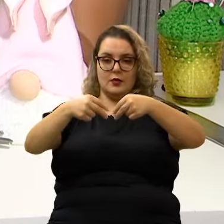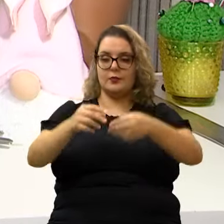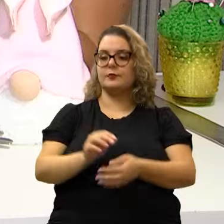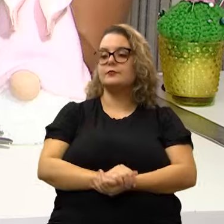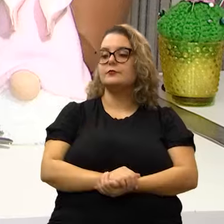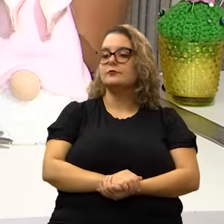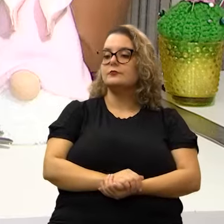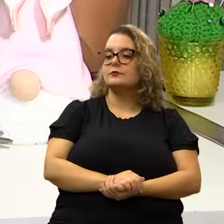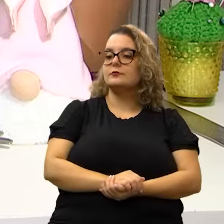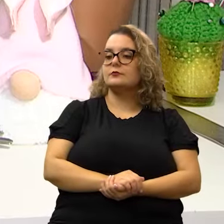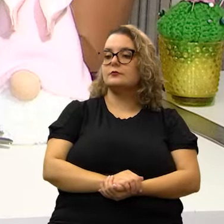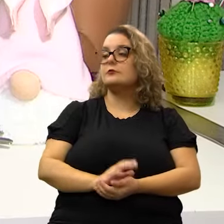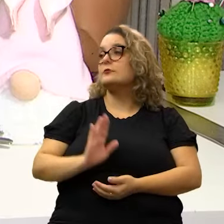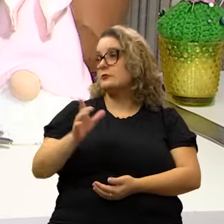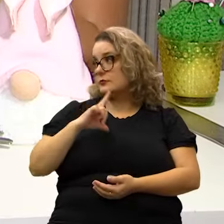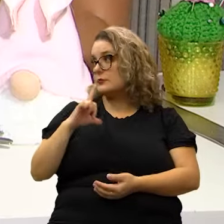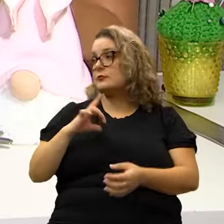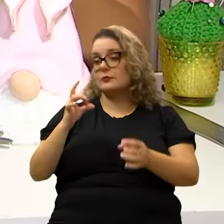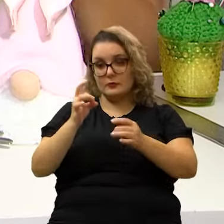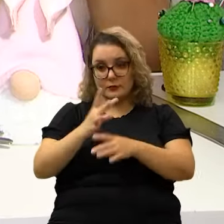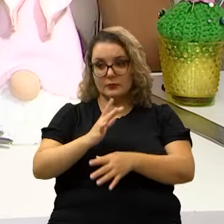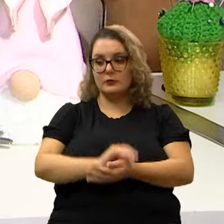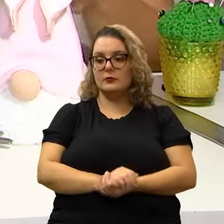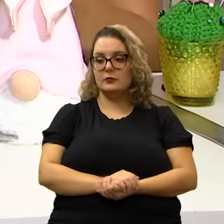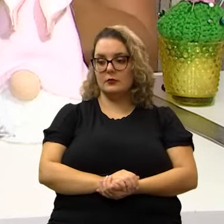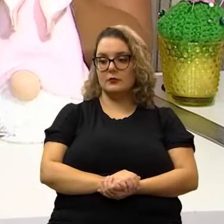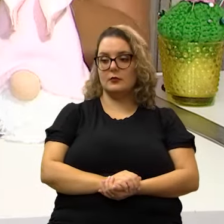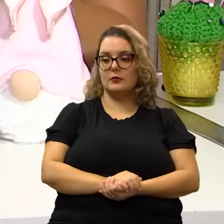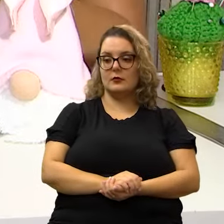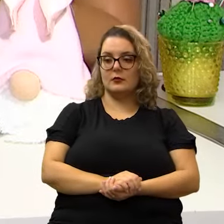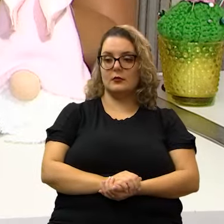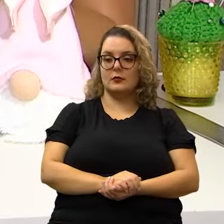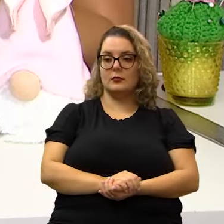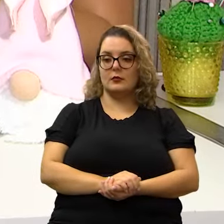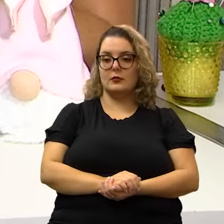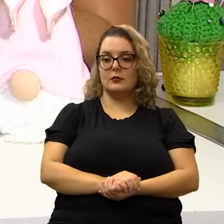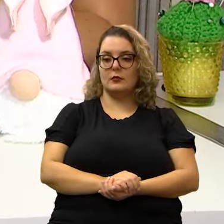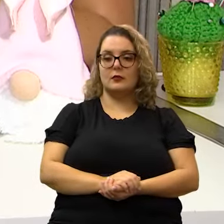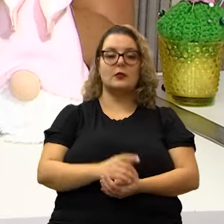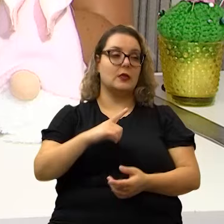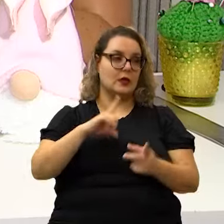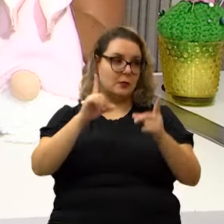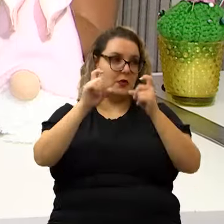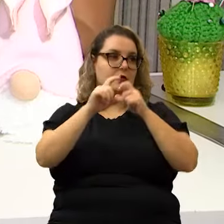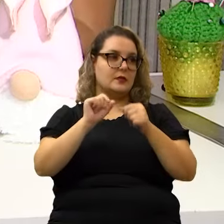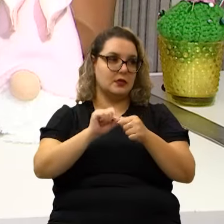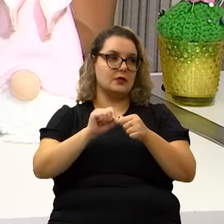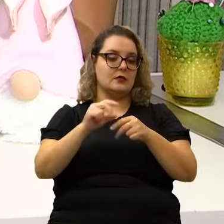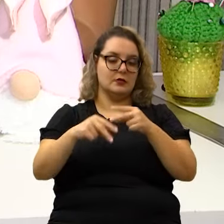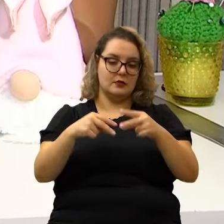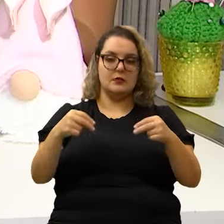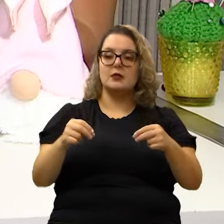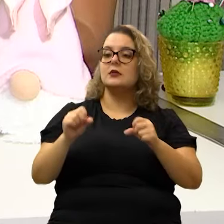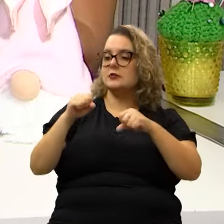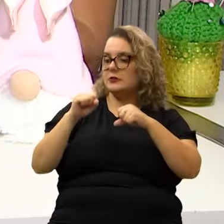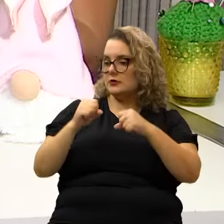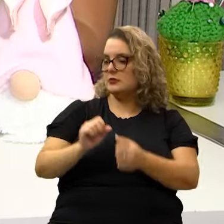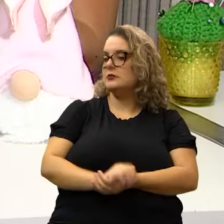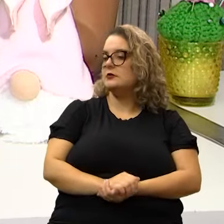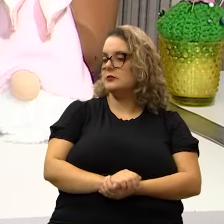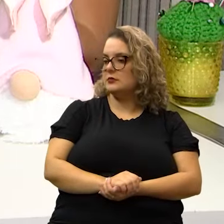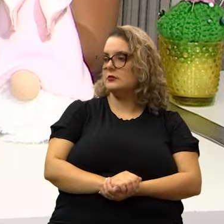Existe também esses lacinhos já prontos, né, para quem não quiser assim. Tem mais dificuldade de poder fazer. Exatamente, um nó. Fazer,